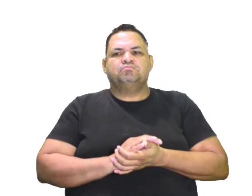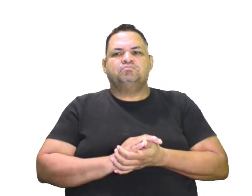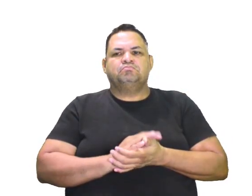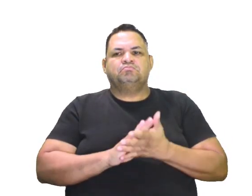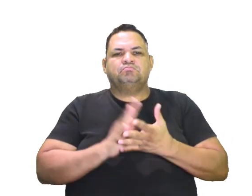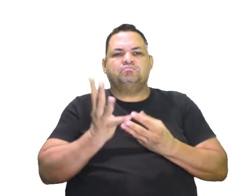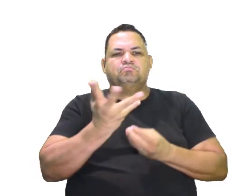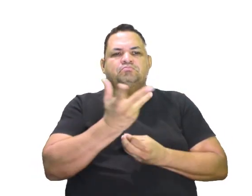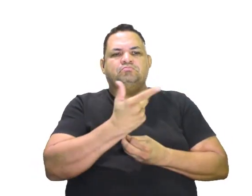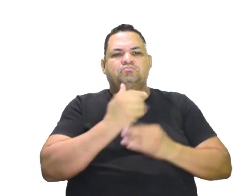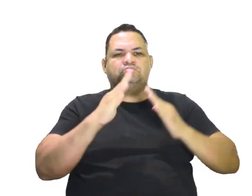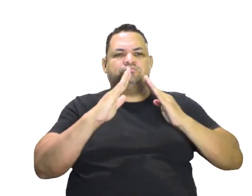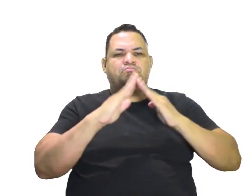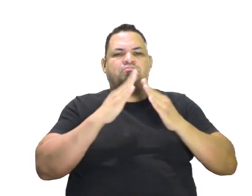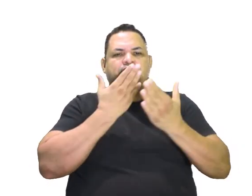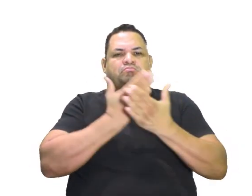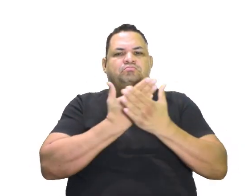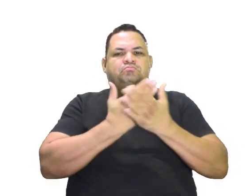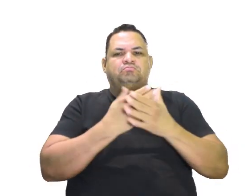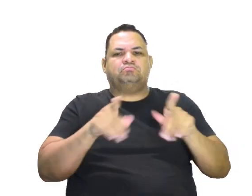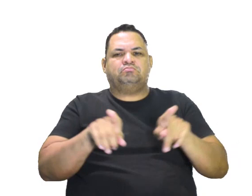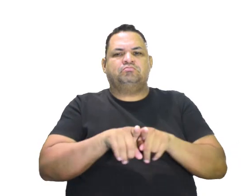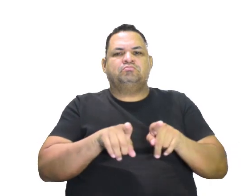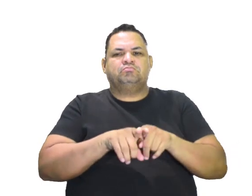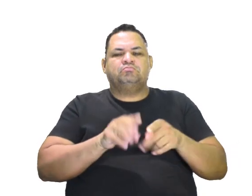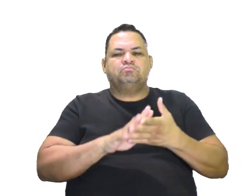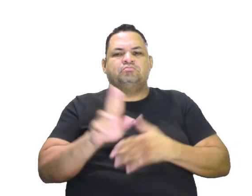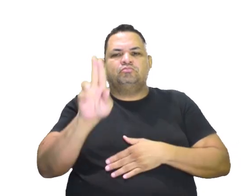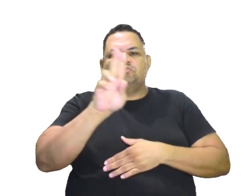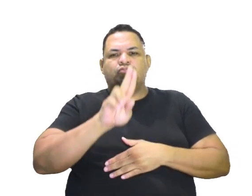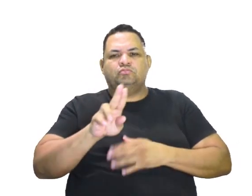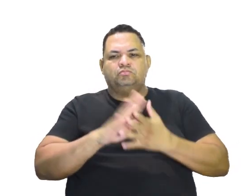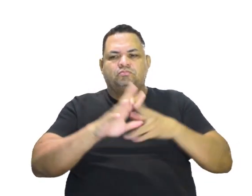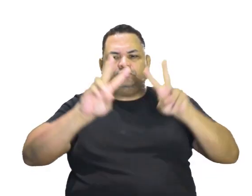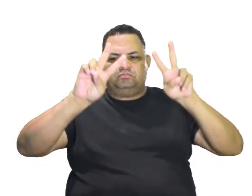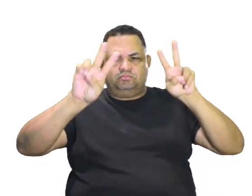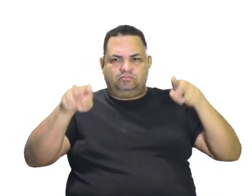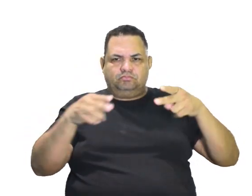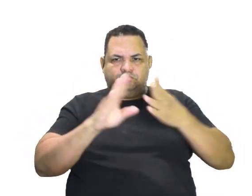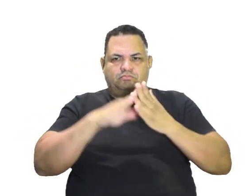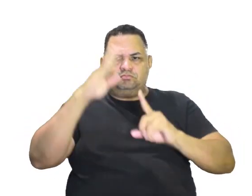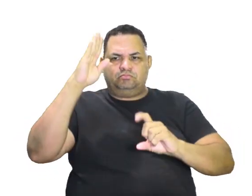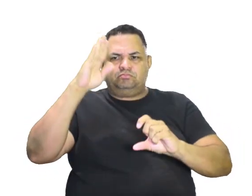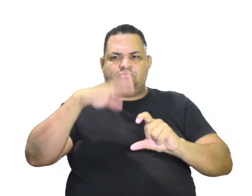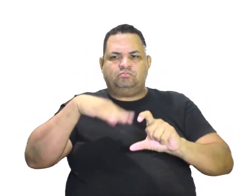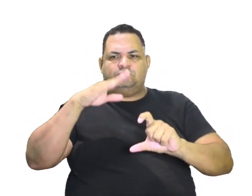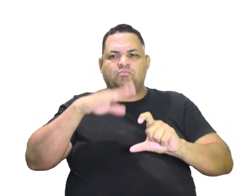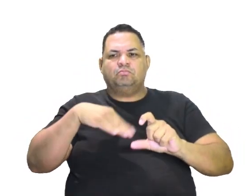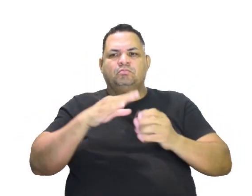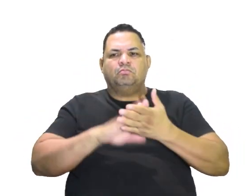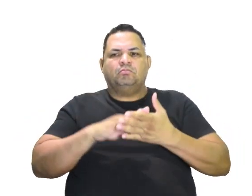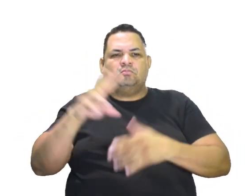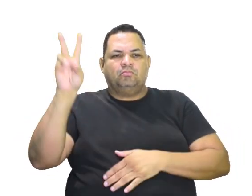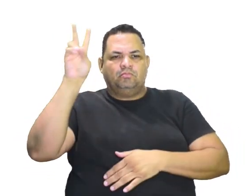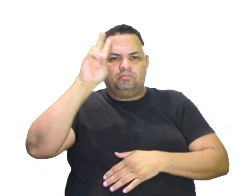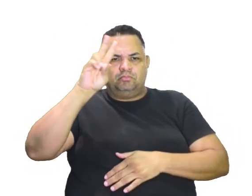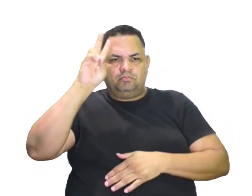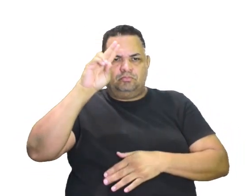arte acadêmica também ficou conhecida pelo uso de temas mitológicos e